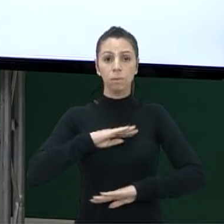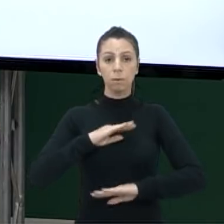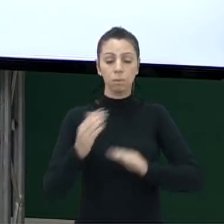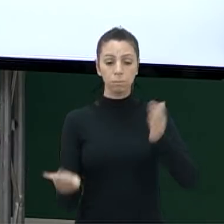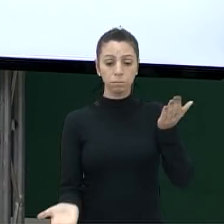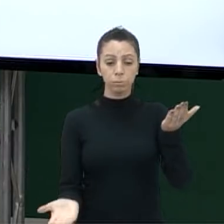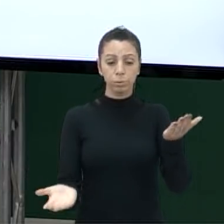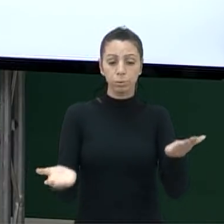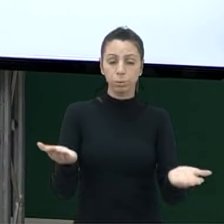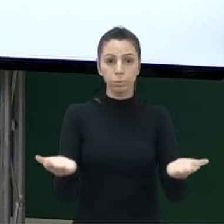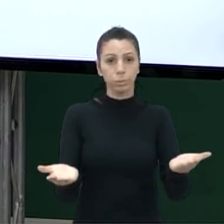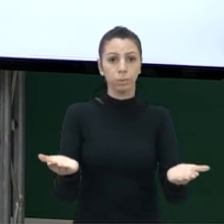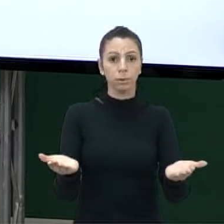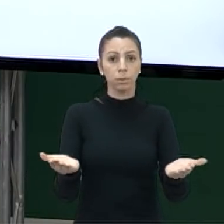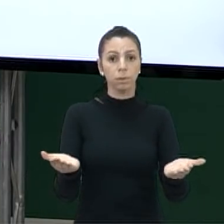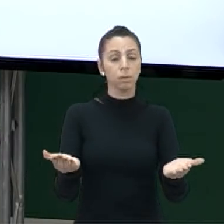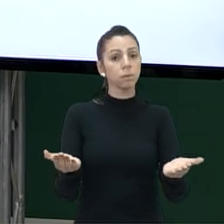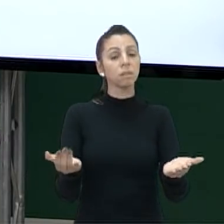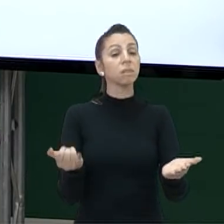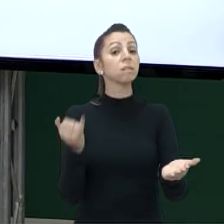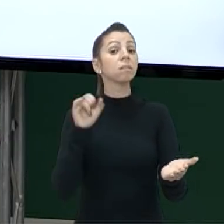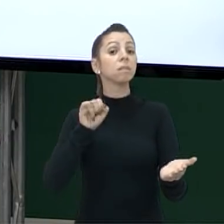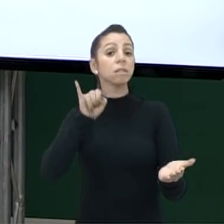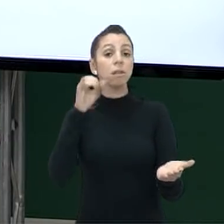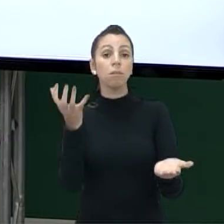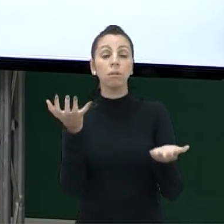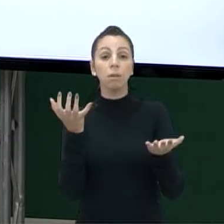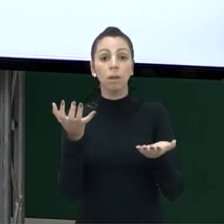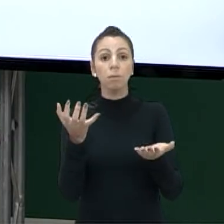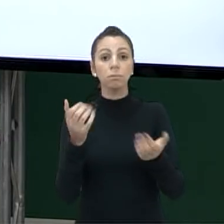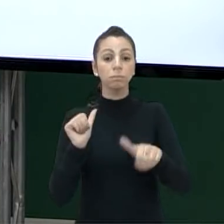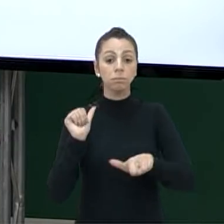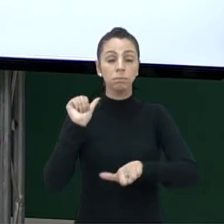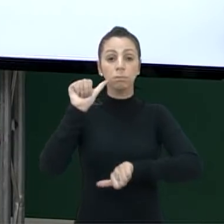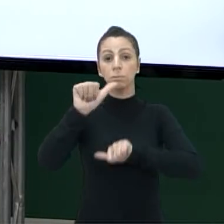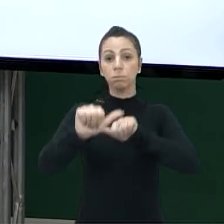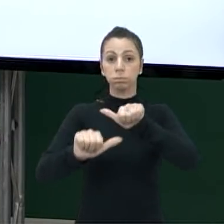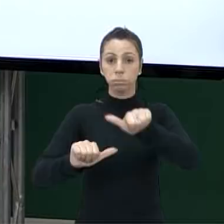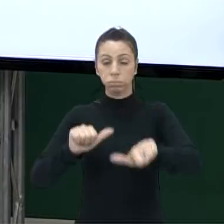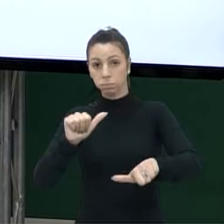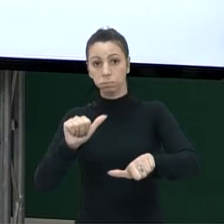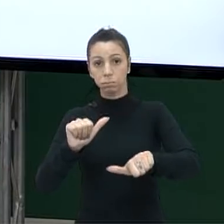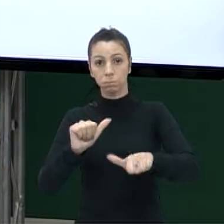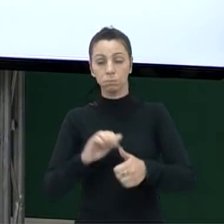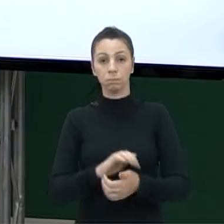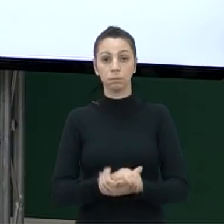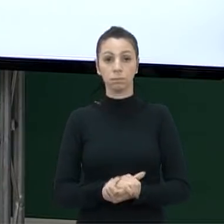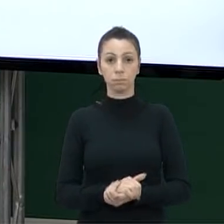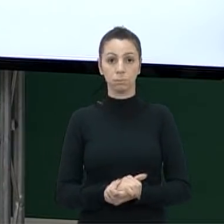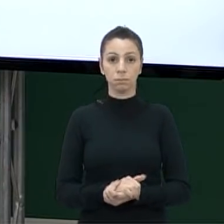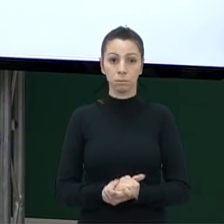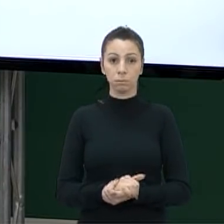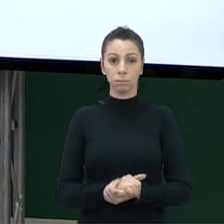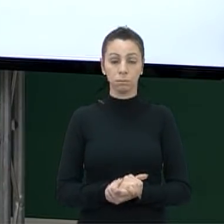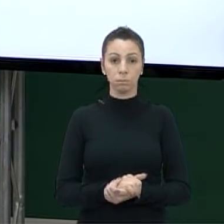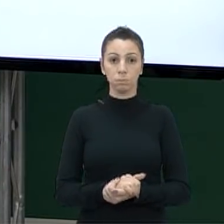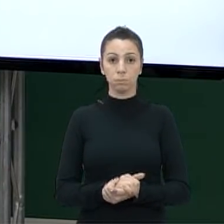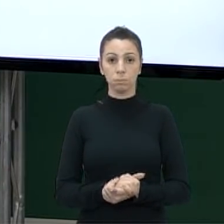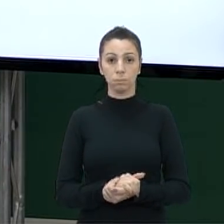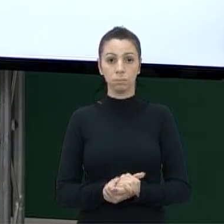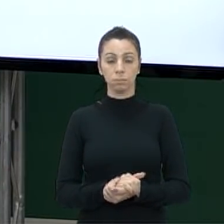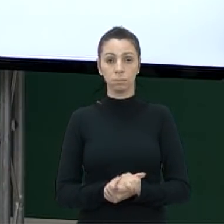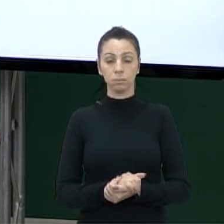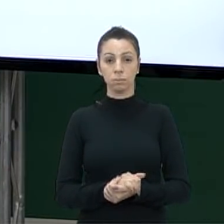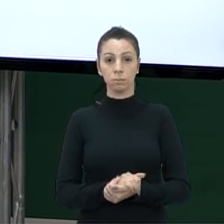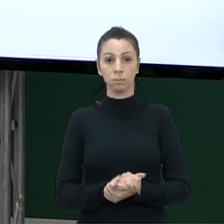nessa situação de equilíbrio, ou seja, quando eu quiser mudar o estado de equilíbrio, ou seja, quando eu quiser sair do repouso